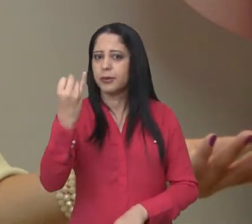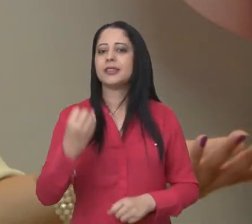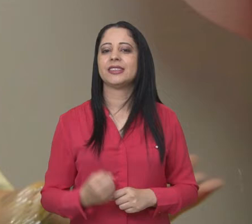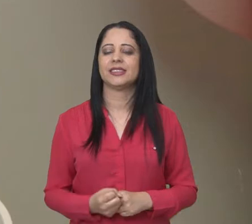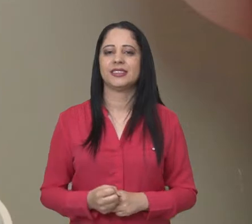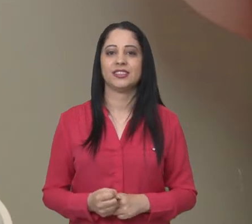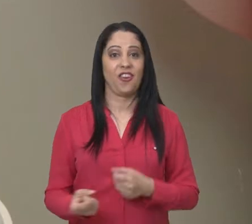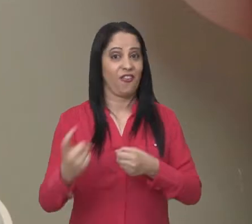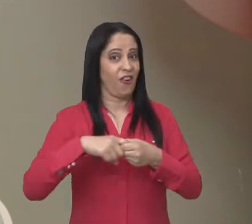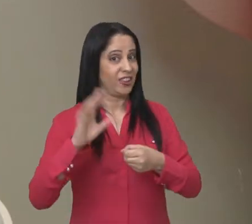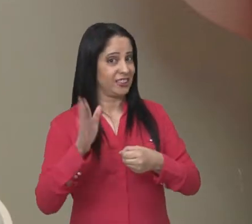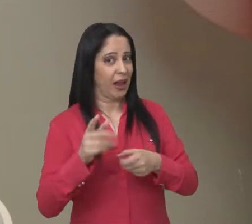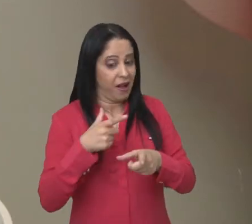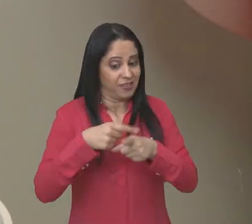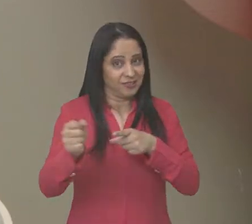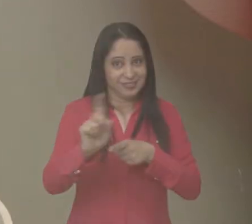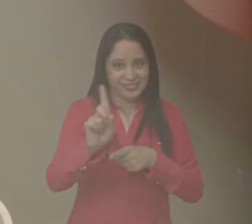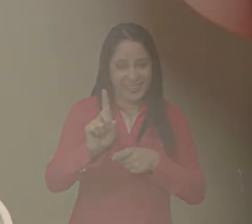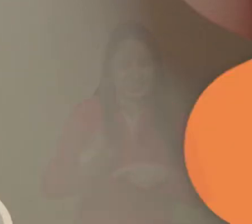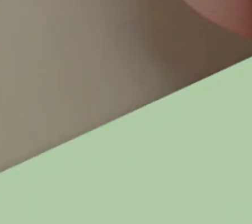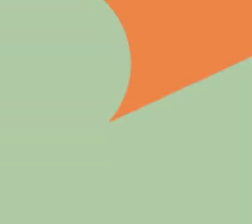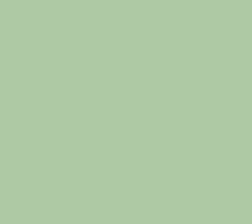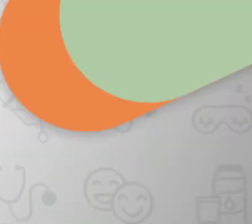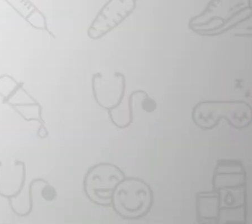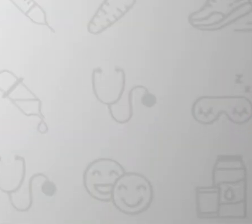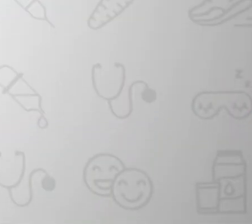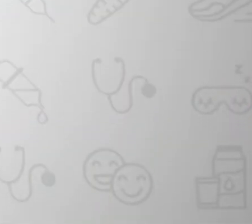extrema importância, né, gente? A gente volta já já, fica aí.